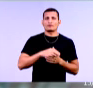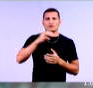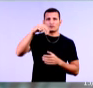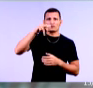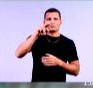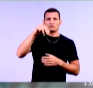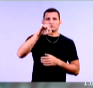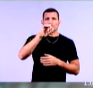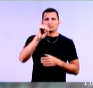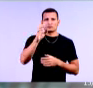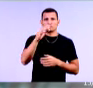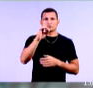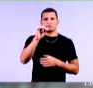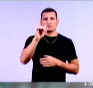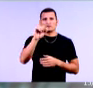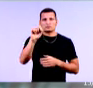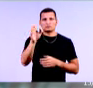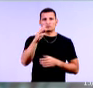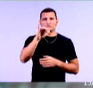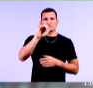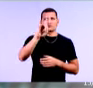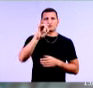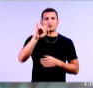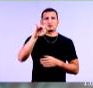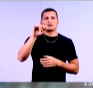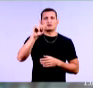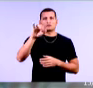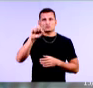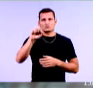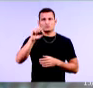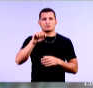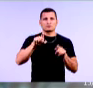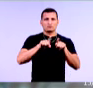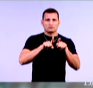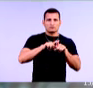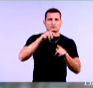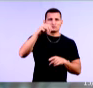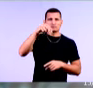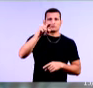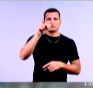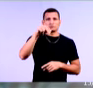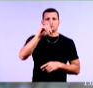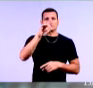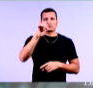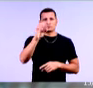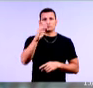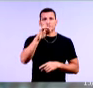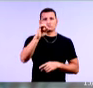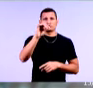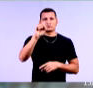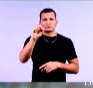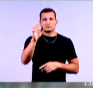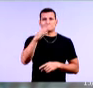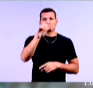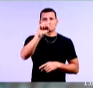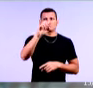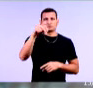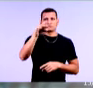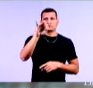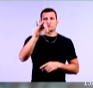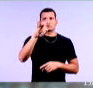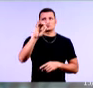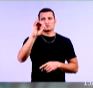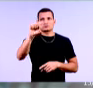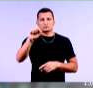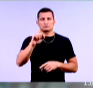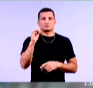ideias e o mundo dos sentidos, que você vai ler relacionado a Platão e Aristóteles. Muito